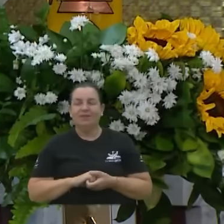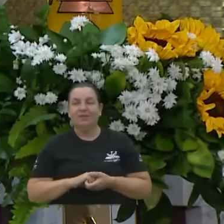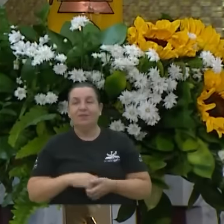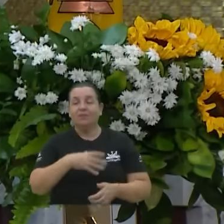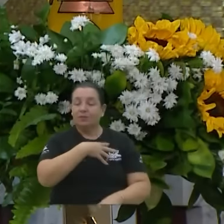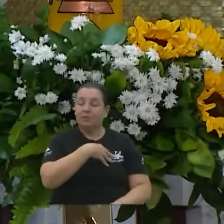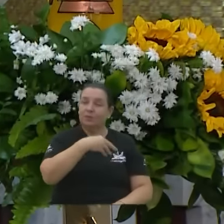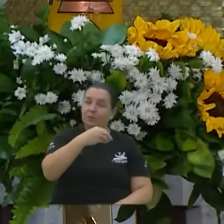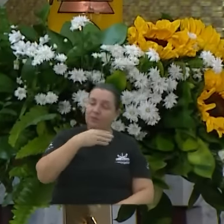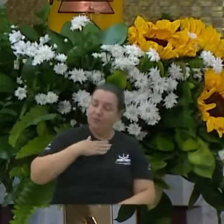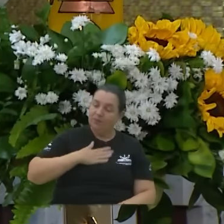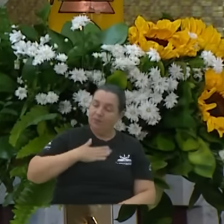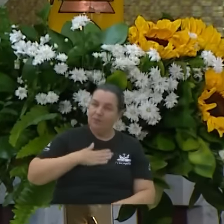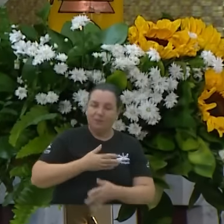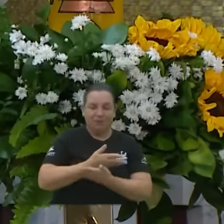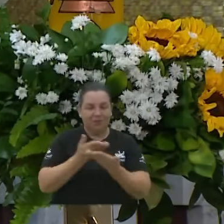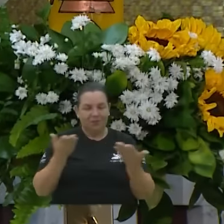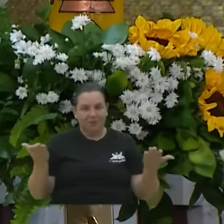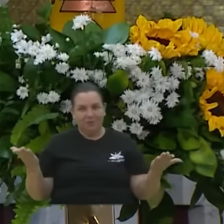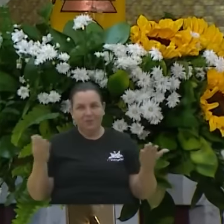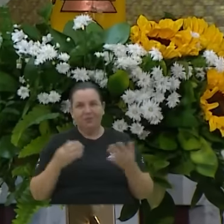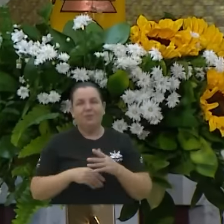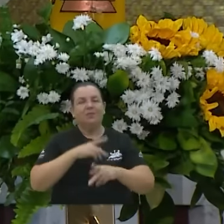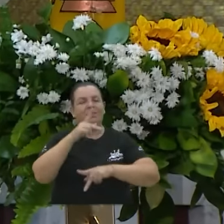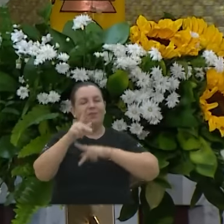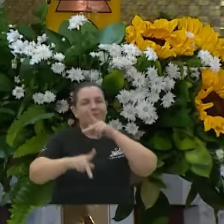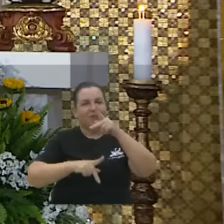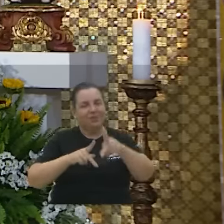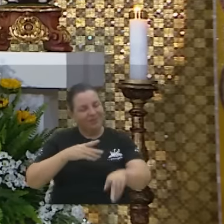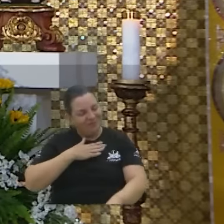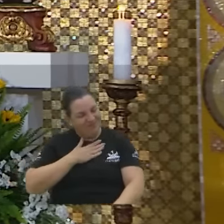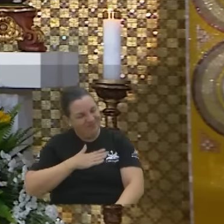Filhos amados, povo querido,